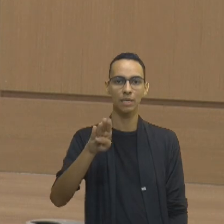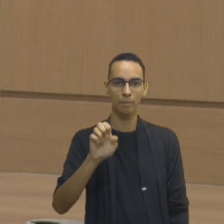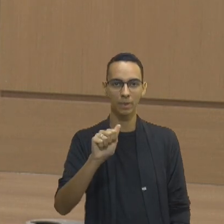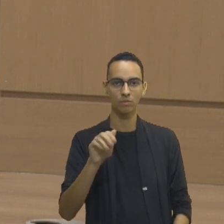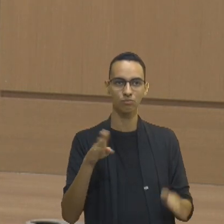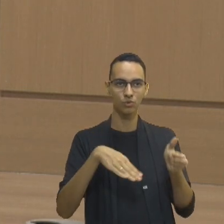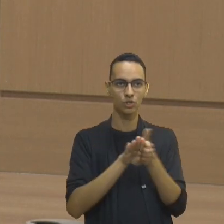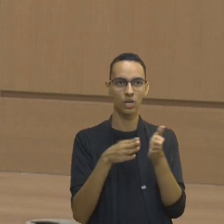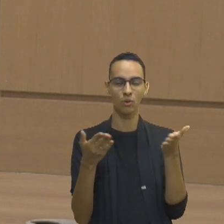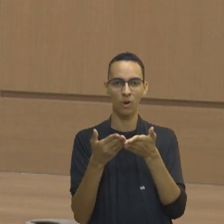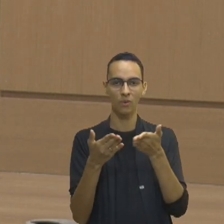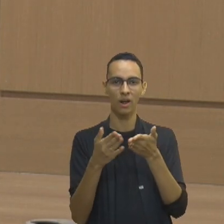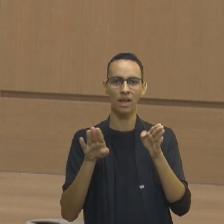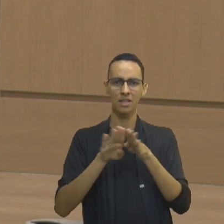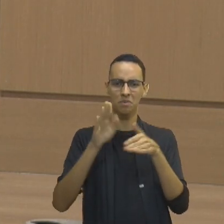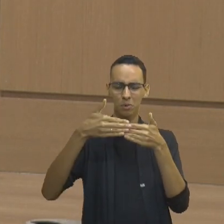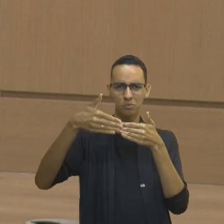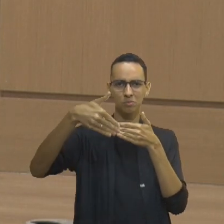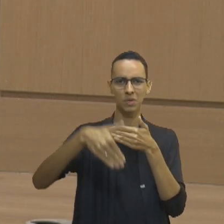além dos